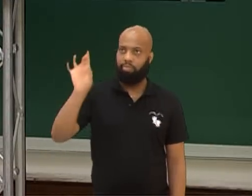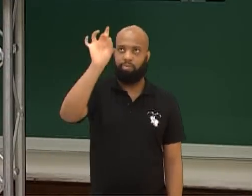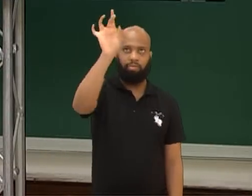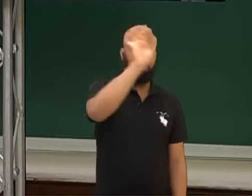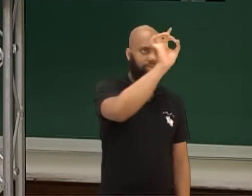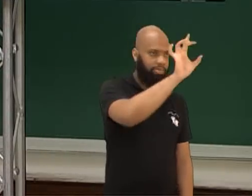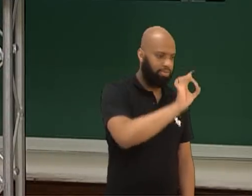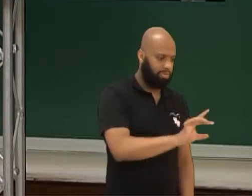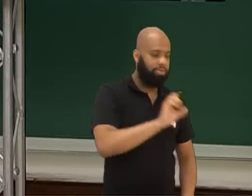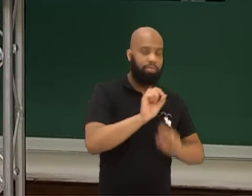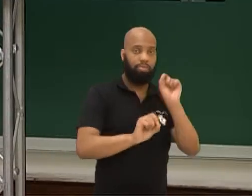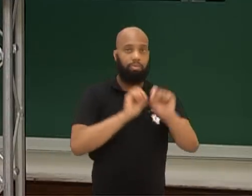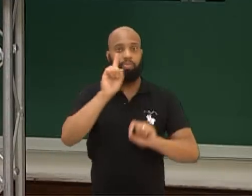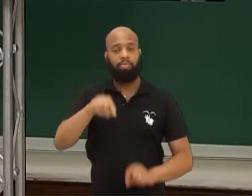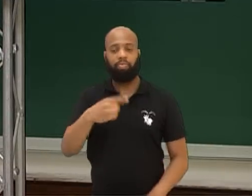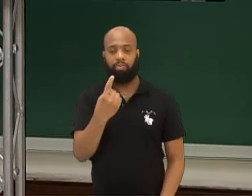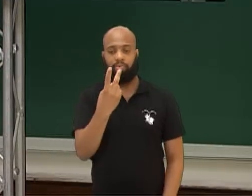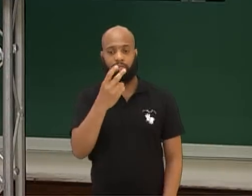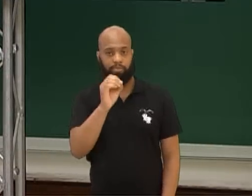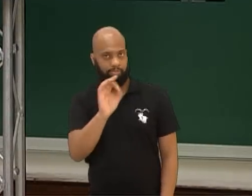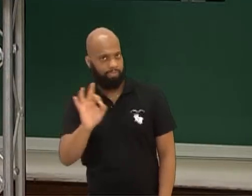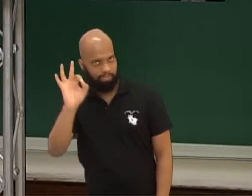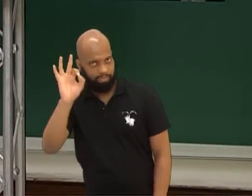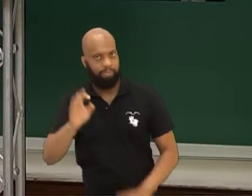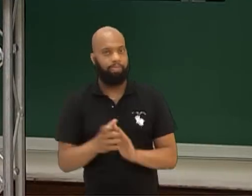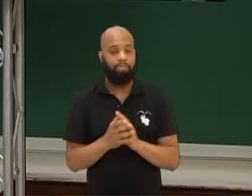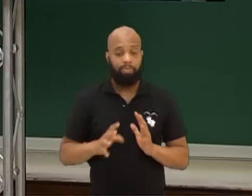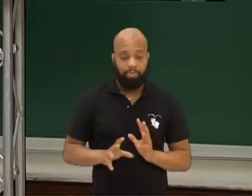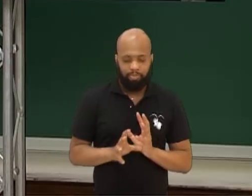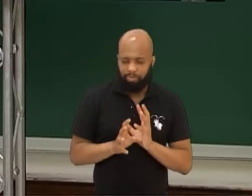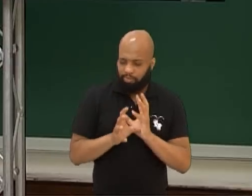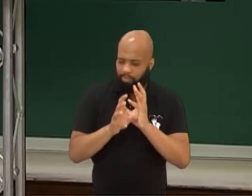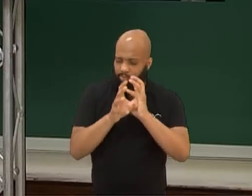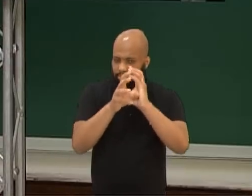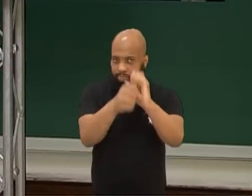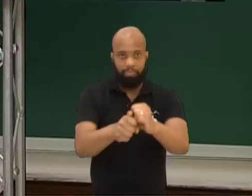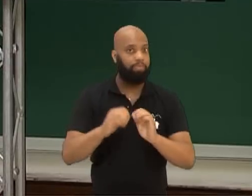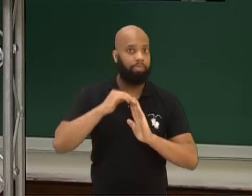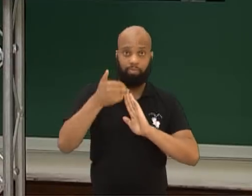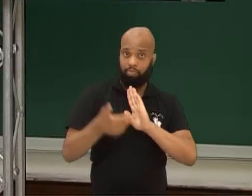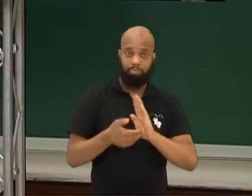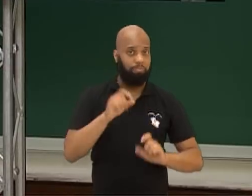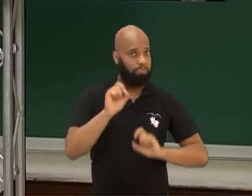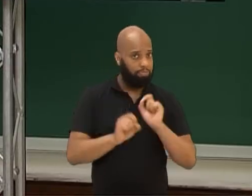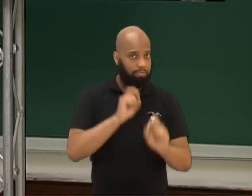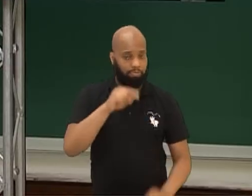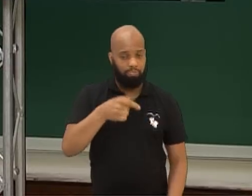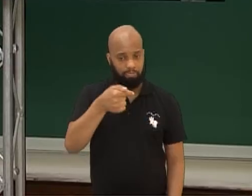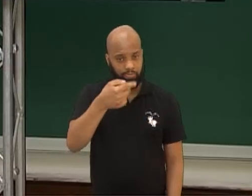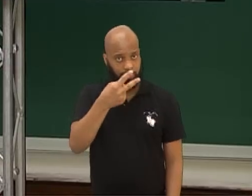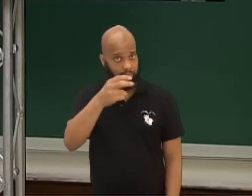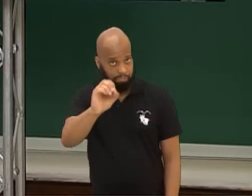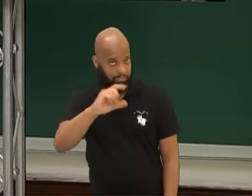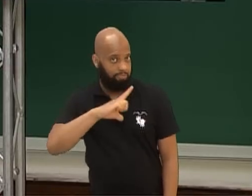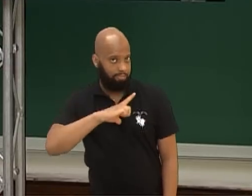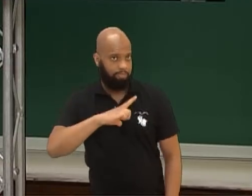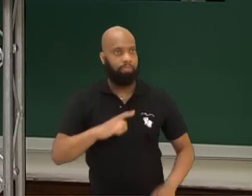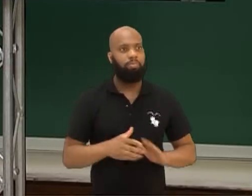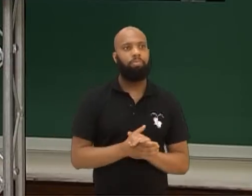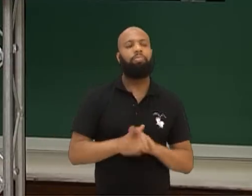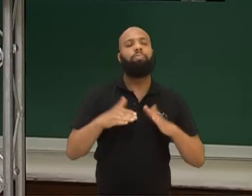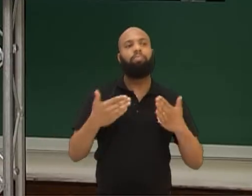meu hexágono mede 120 graus. E a soma desses 6 ângulos dá 720 graus.